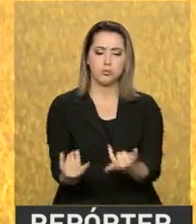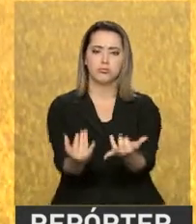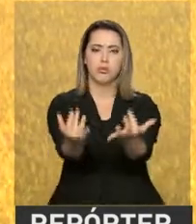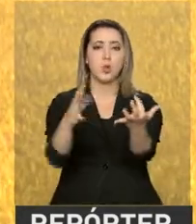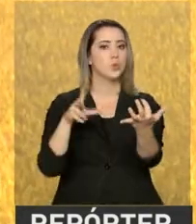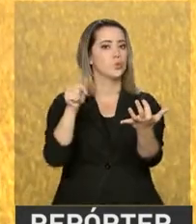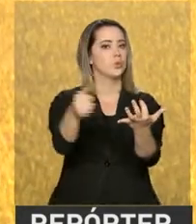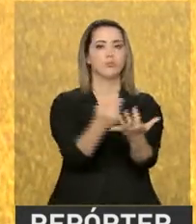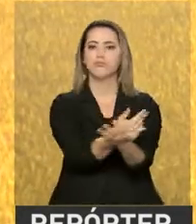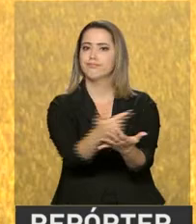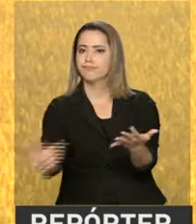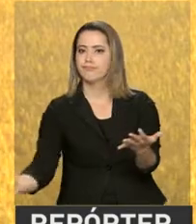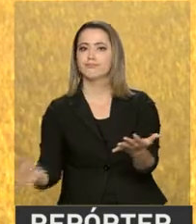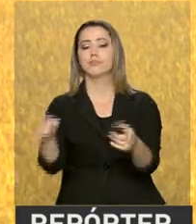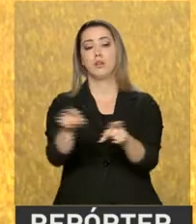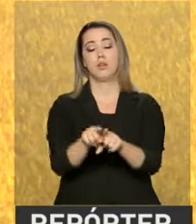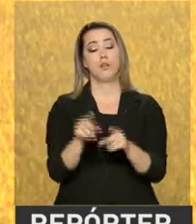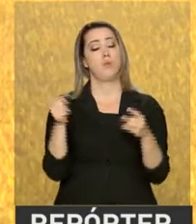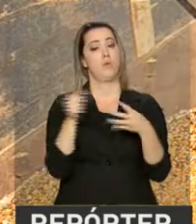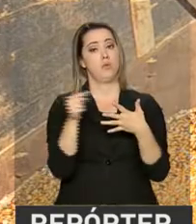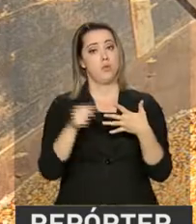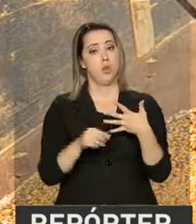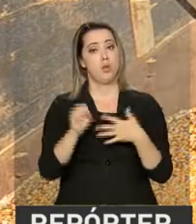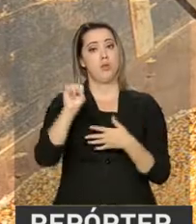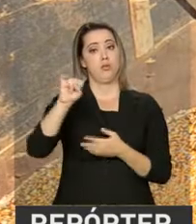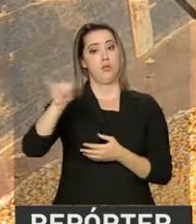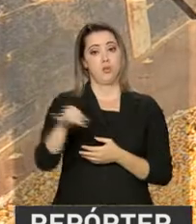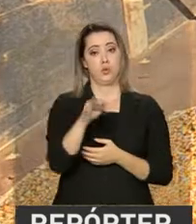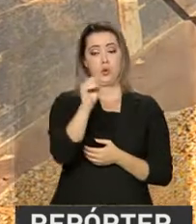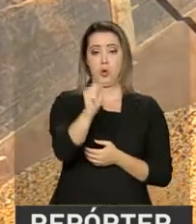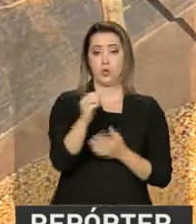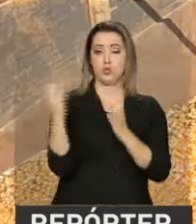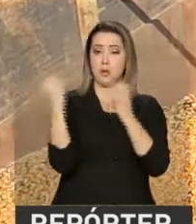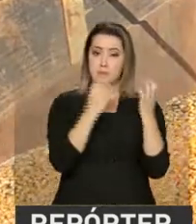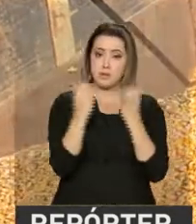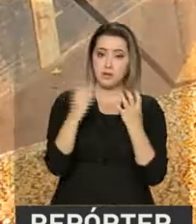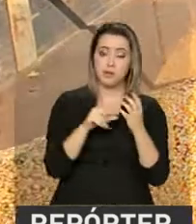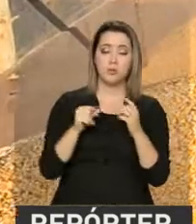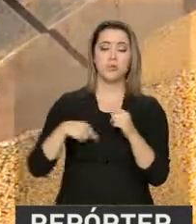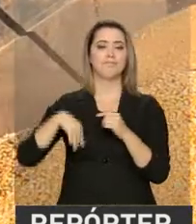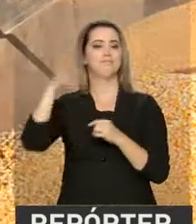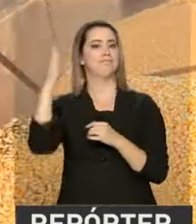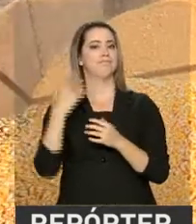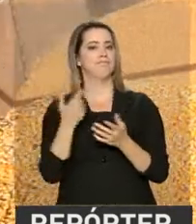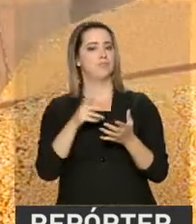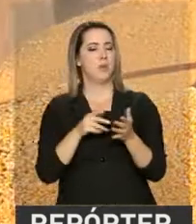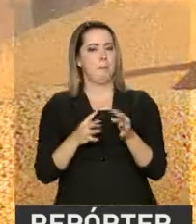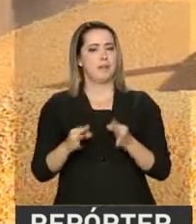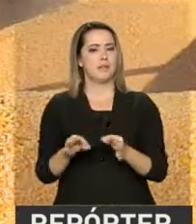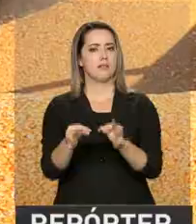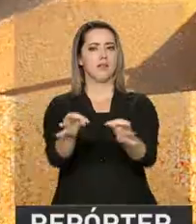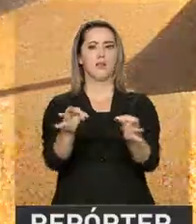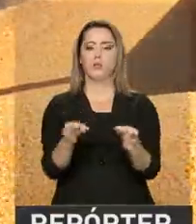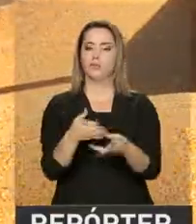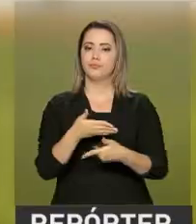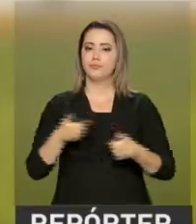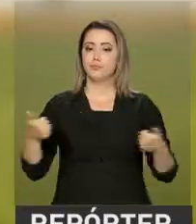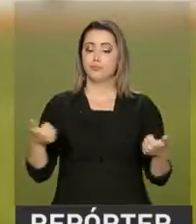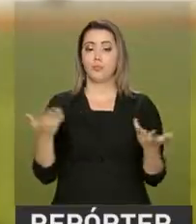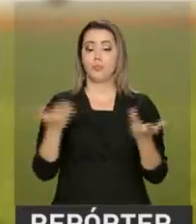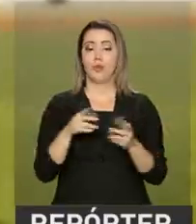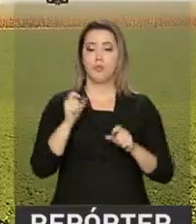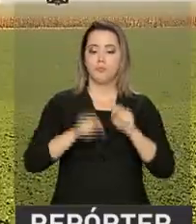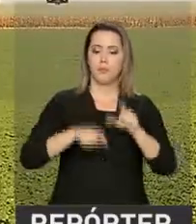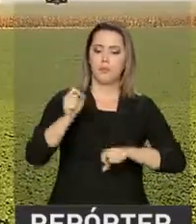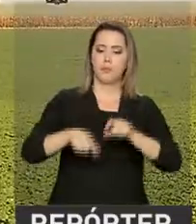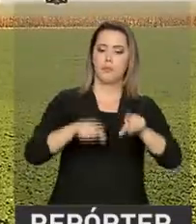as culturas, com destaque para a soja e o milho, que tiveram alto nível de aplicação tecnológica. A produtividade